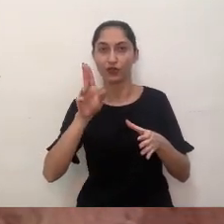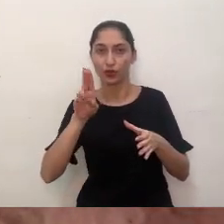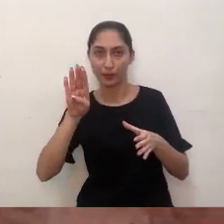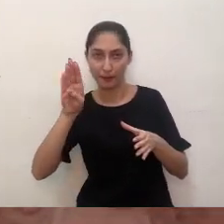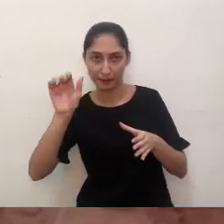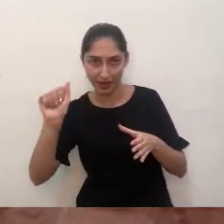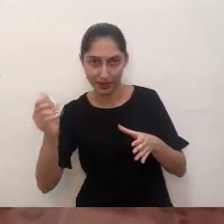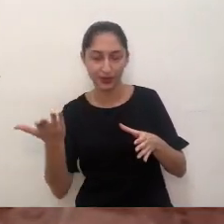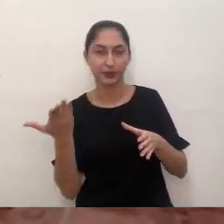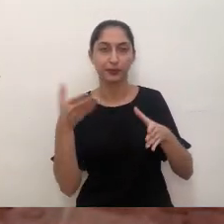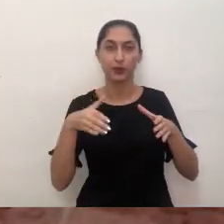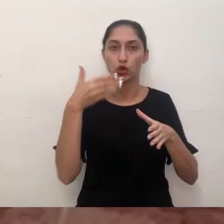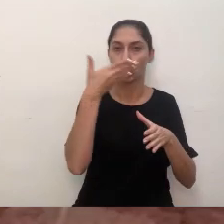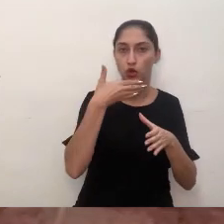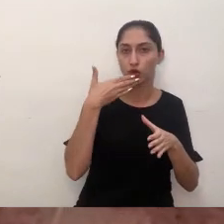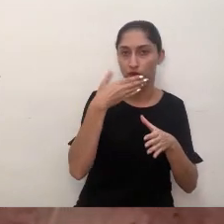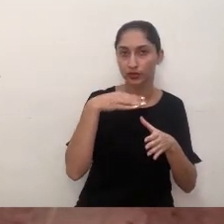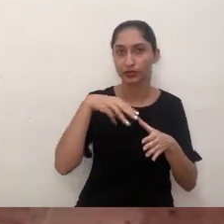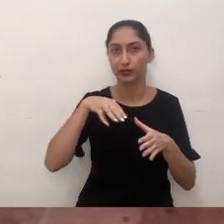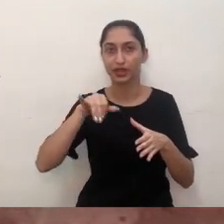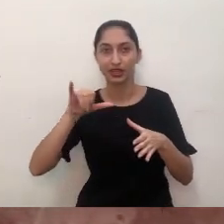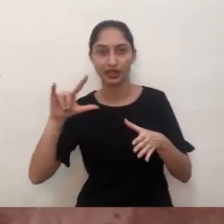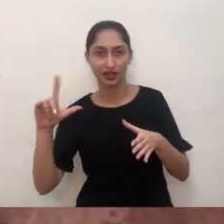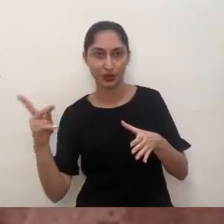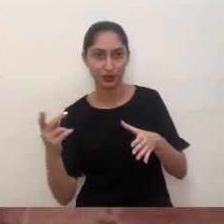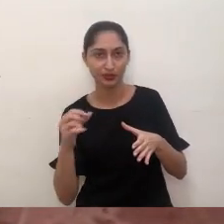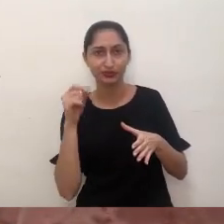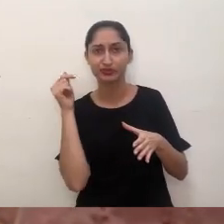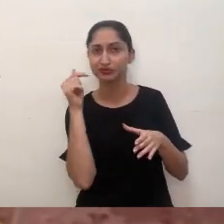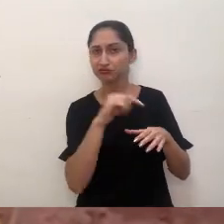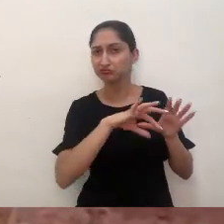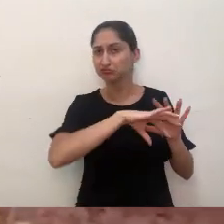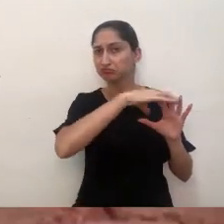Bolo de milho. Esse forno aqui dá para fazer